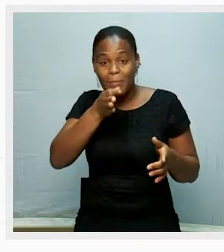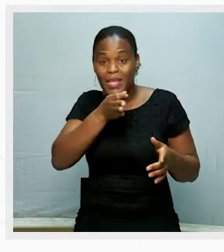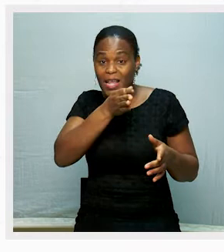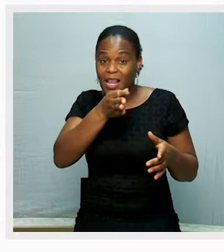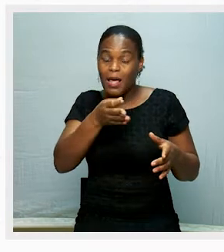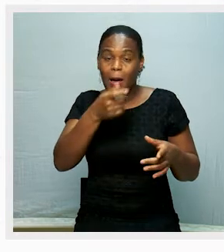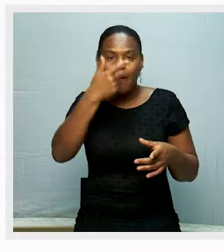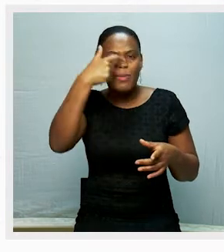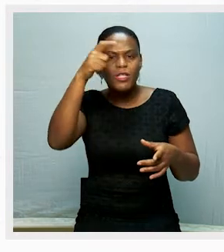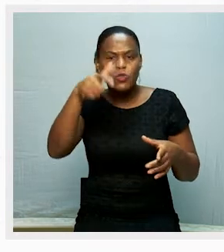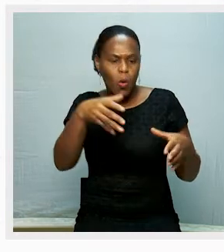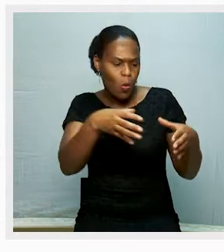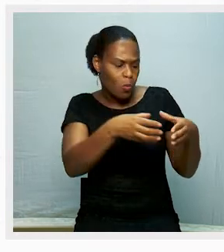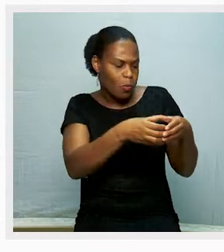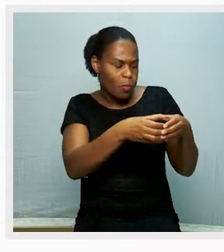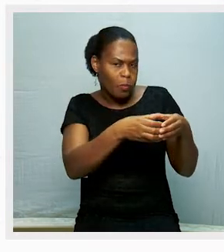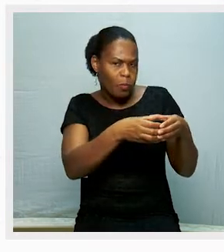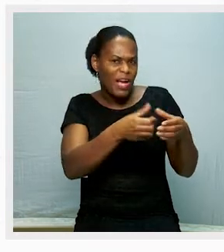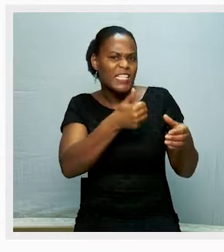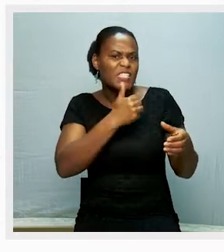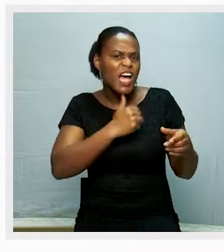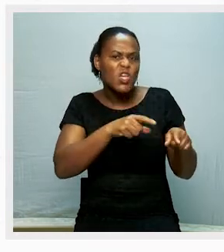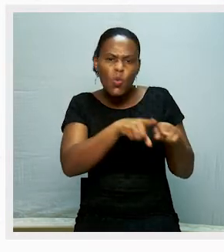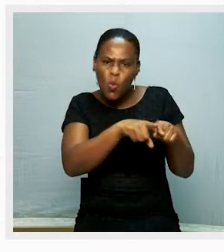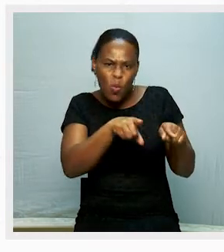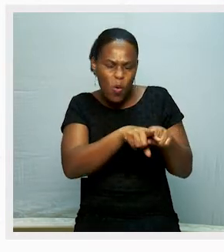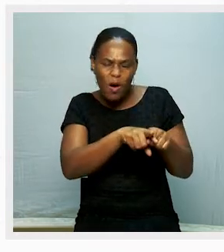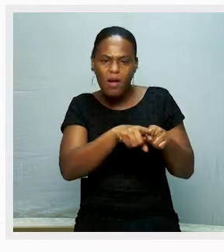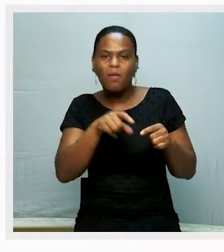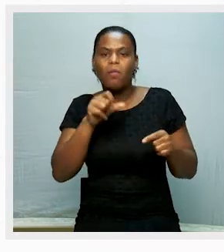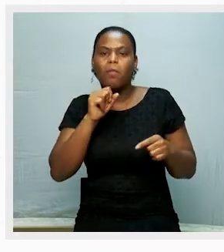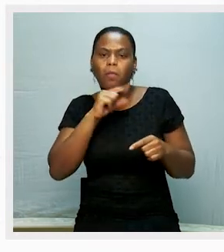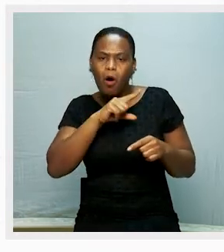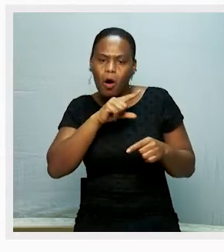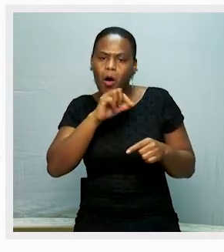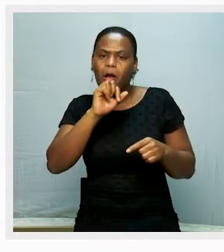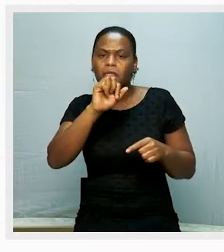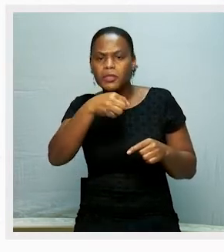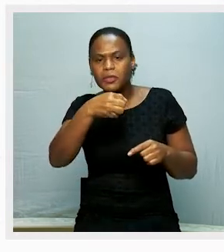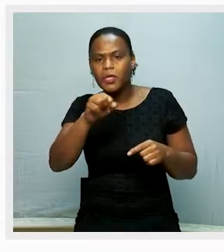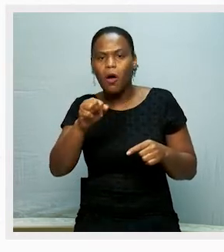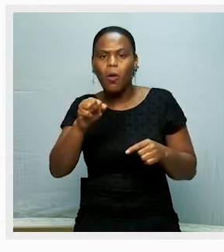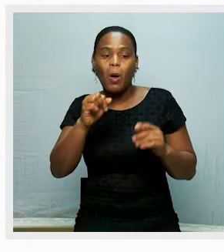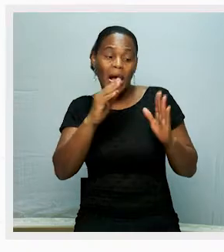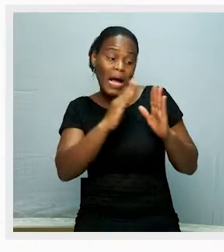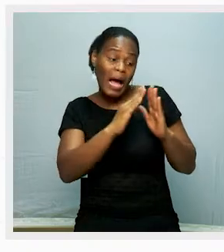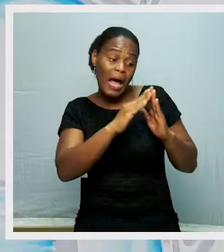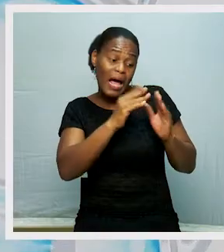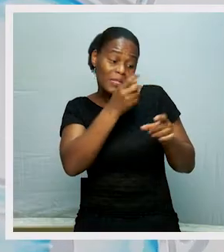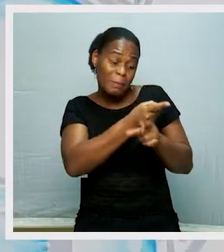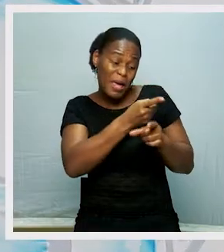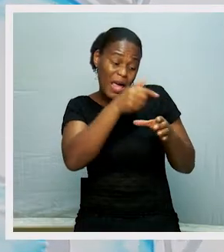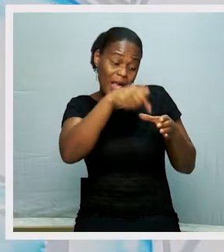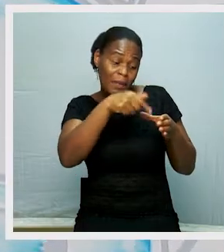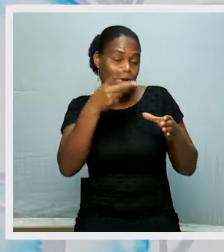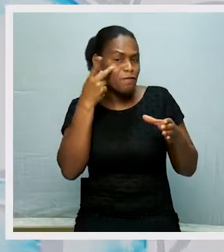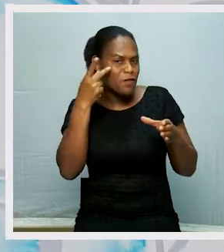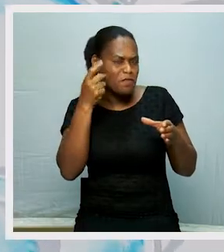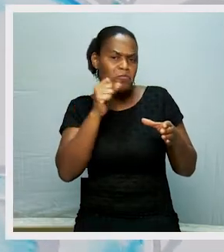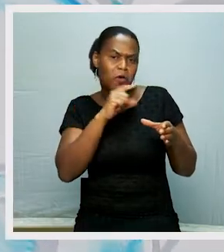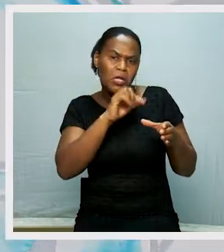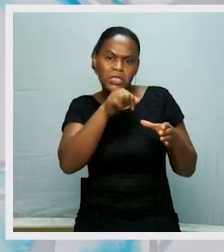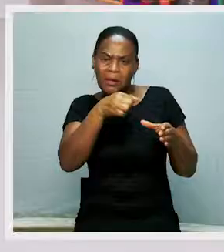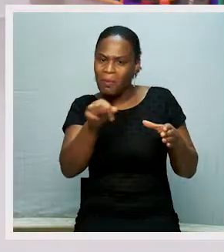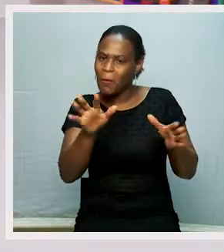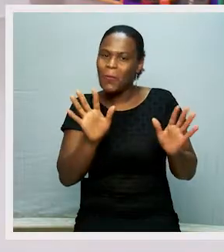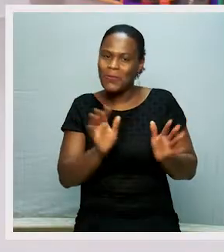de pessoas do mesmo sangue que pode ou não viver dentro da mesma casa.